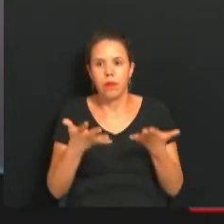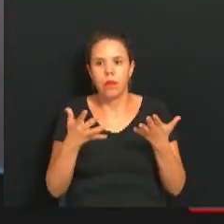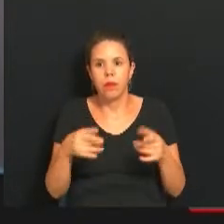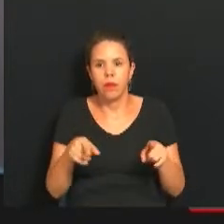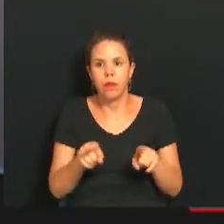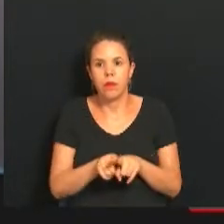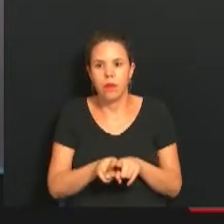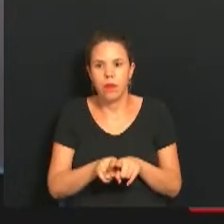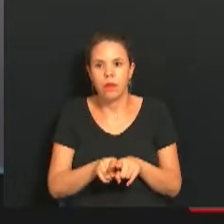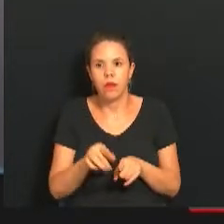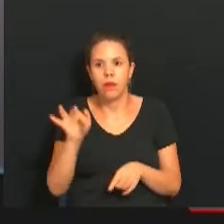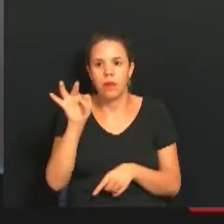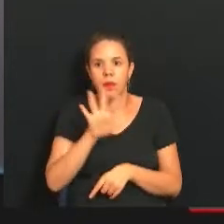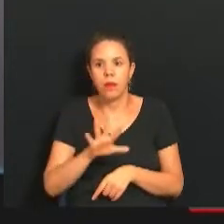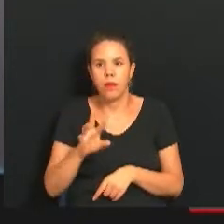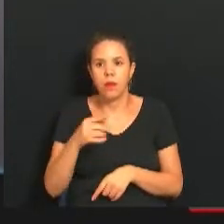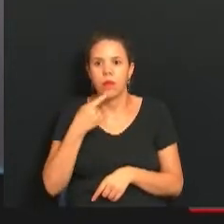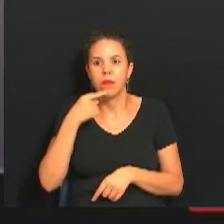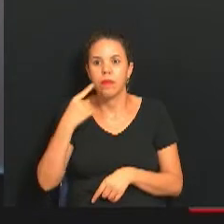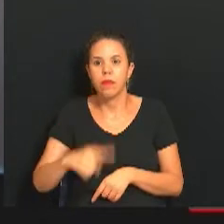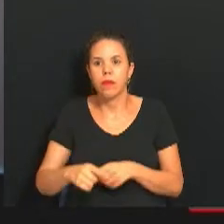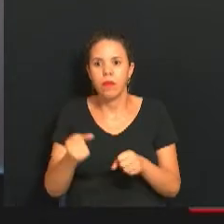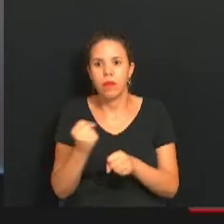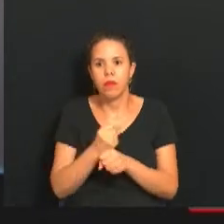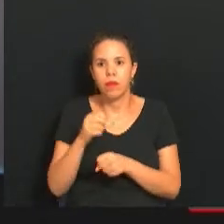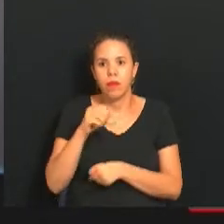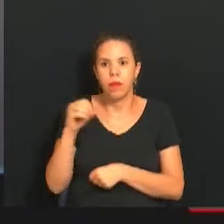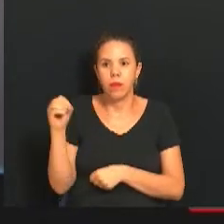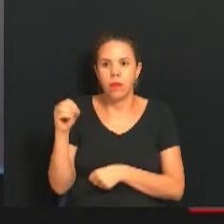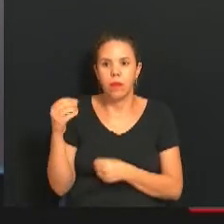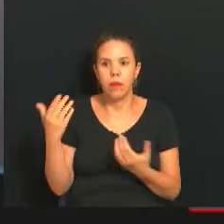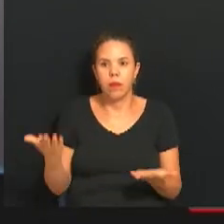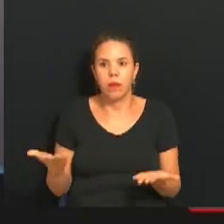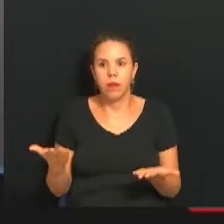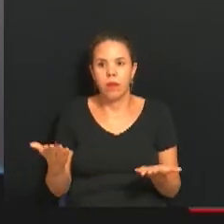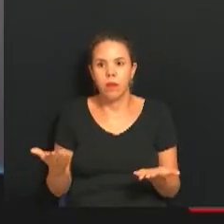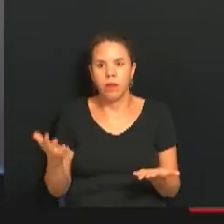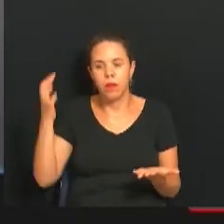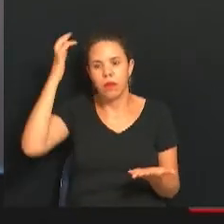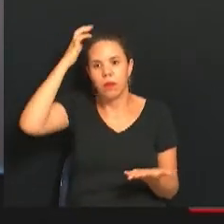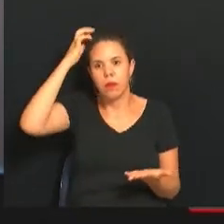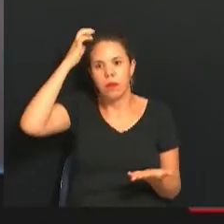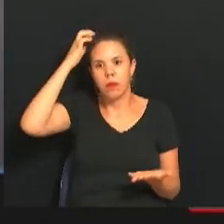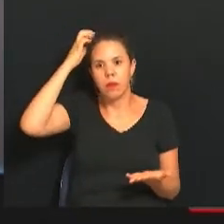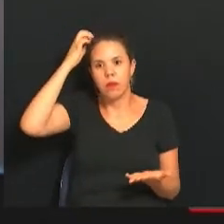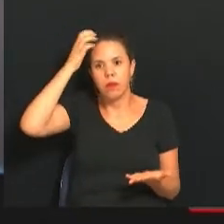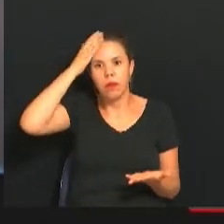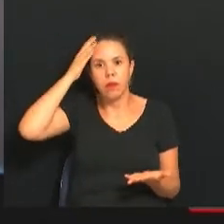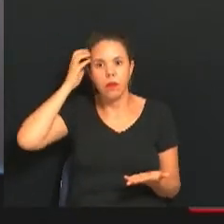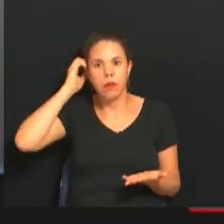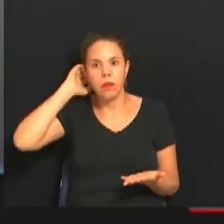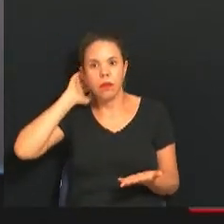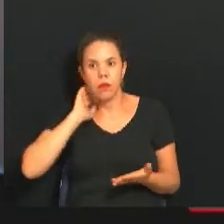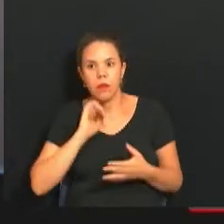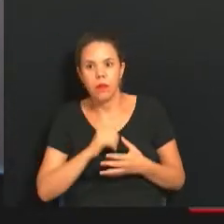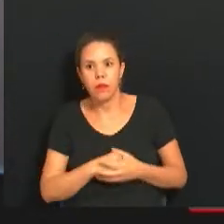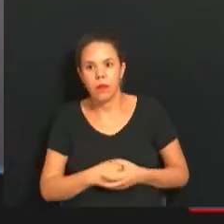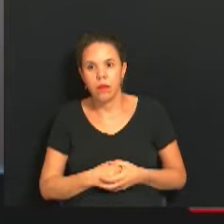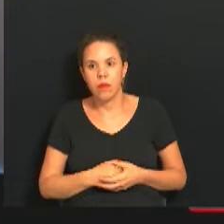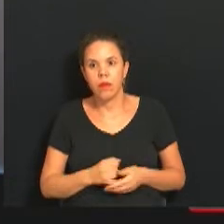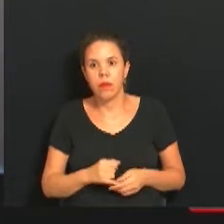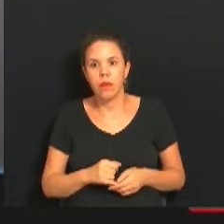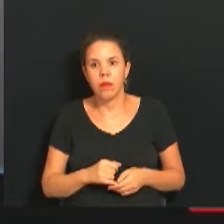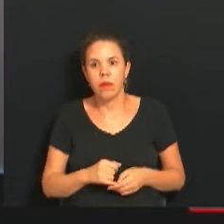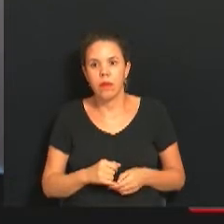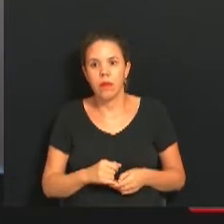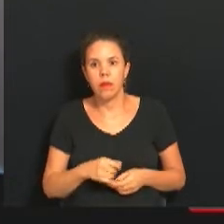da Federação Russa ao longo dos anos 90. Qual que é a grande questão? Eu acho que a gente pode cair numa armadilha aqui e falar que, por